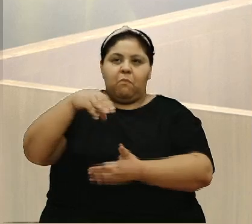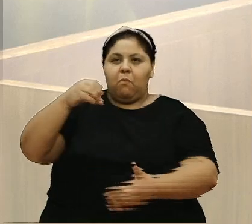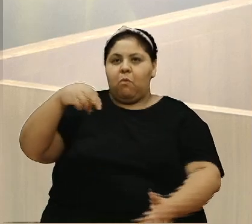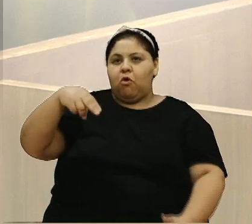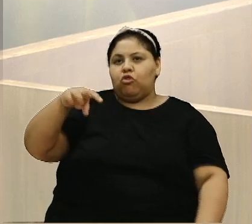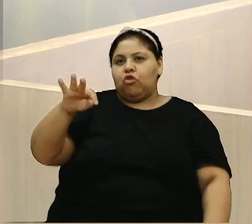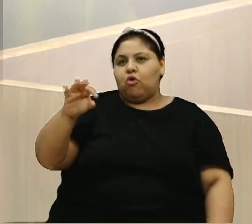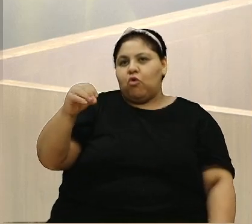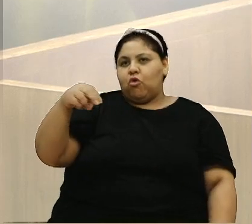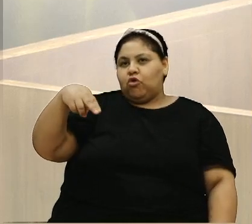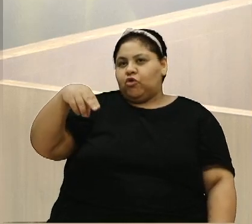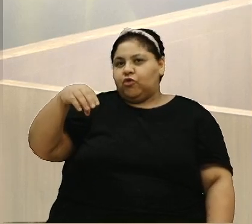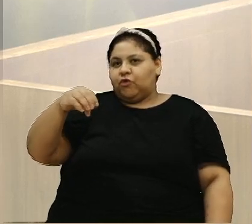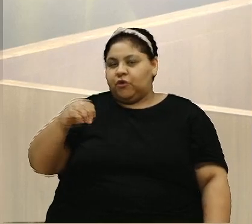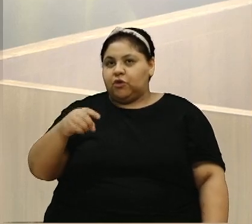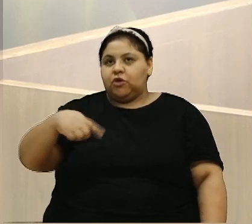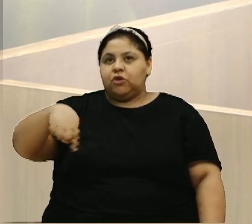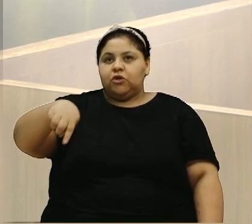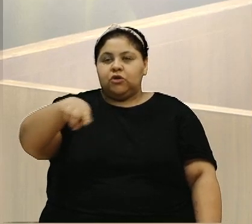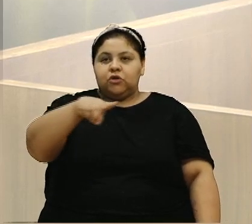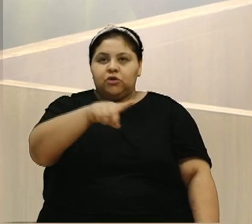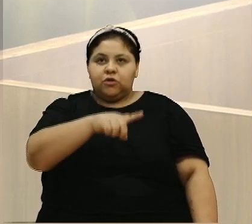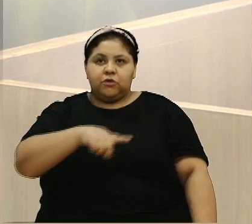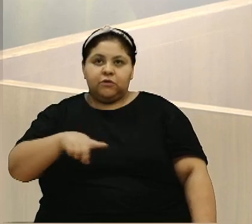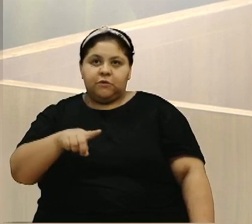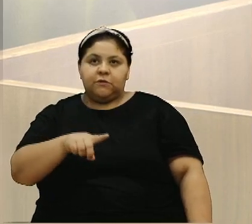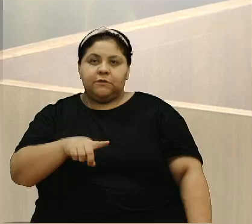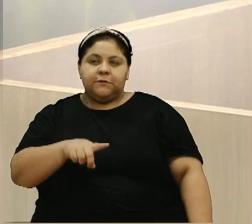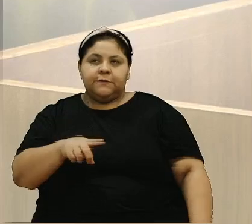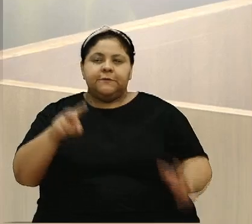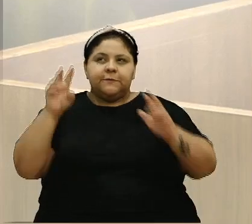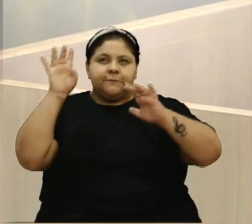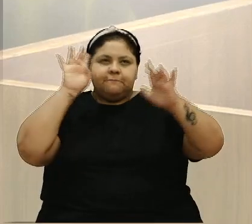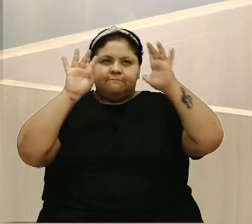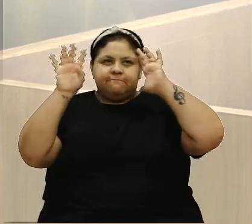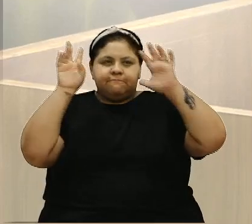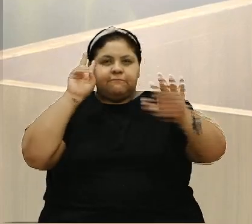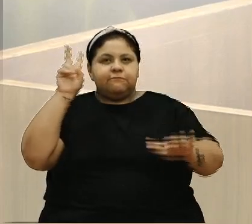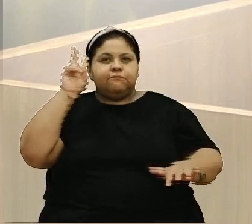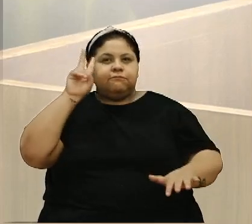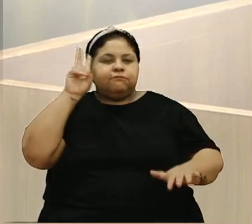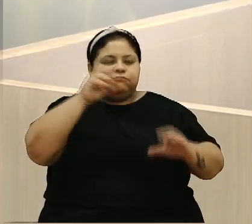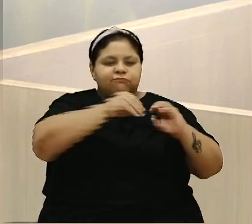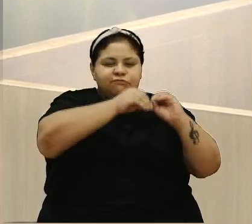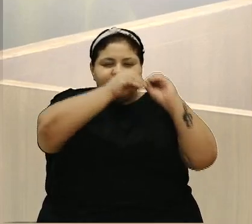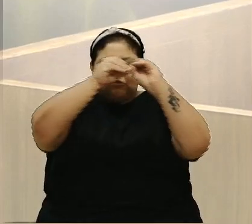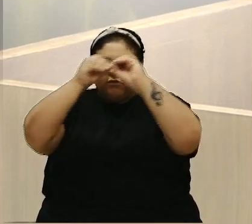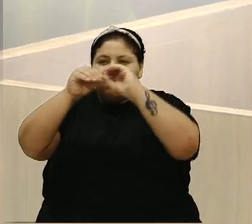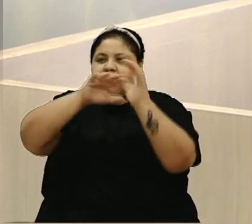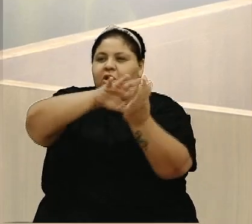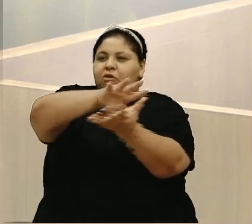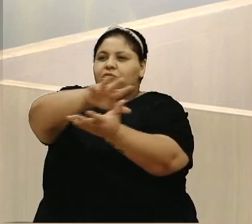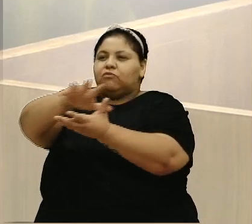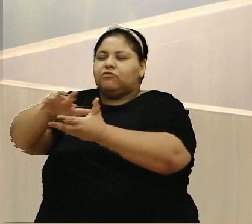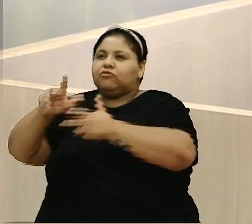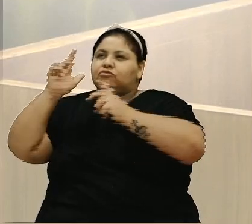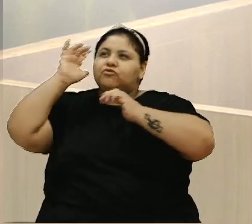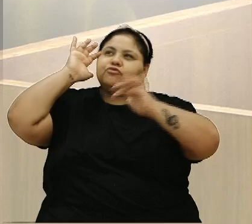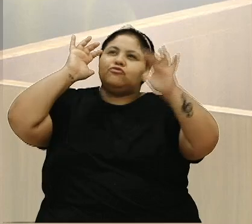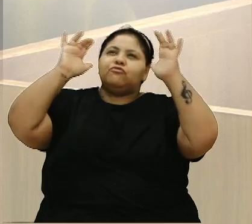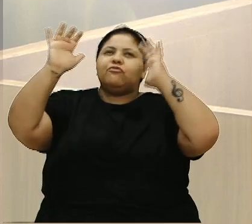Nós nos evadimos muitas vezes através das histórias e vamos para outros mundos. Mas, acima de